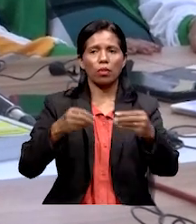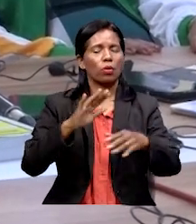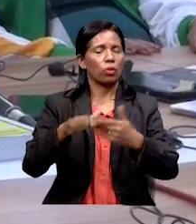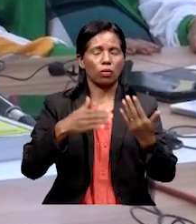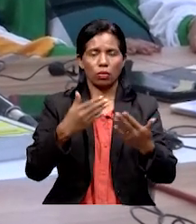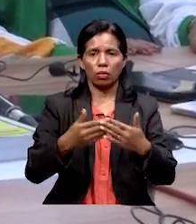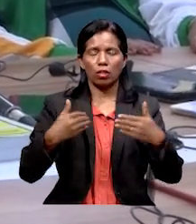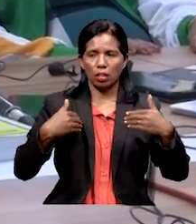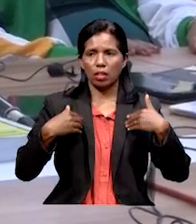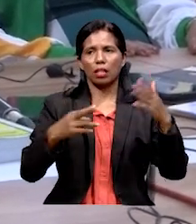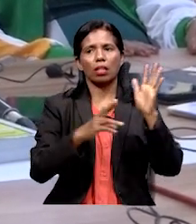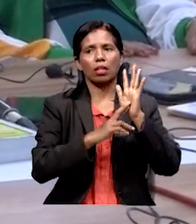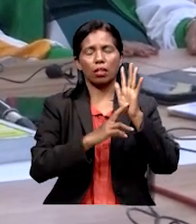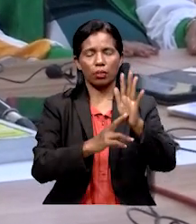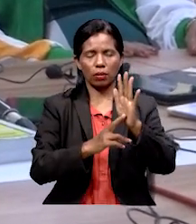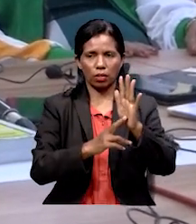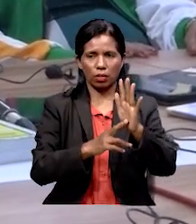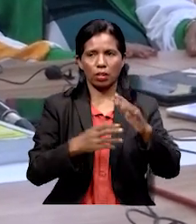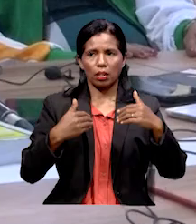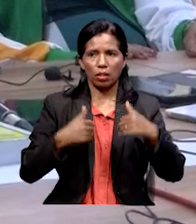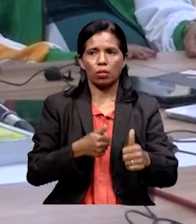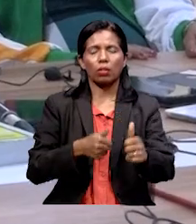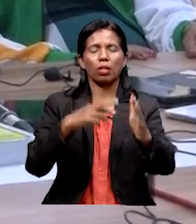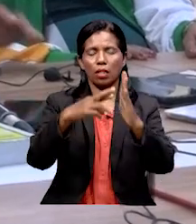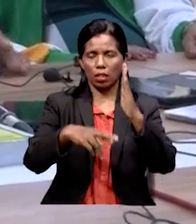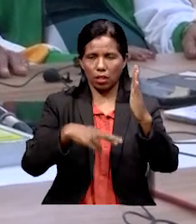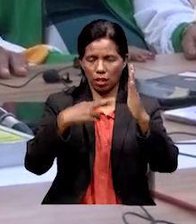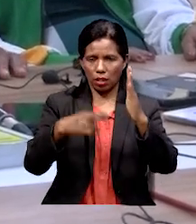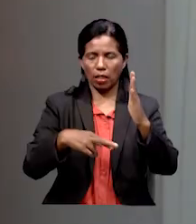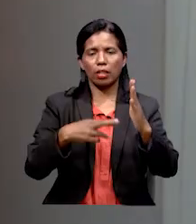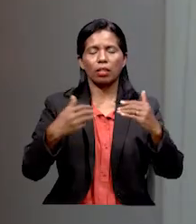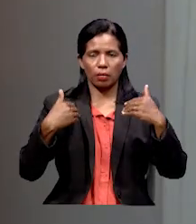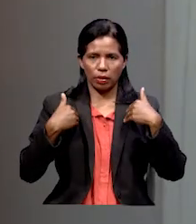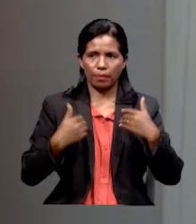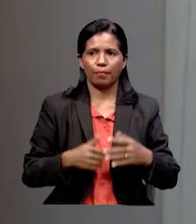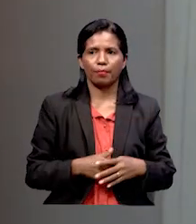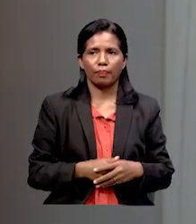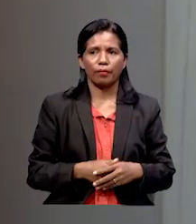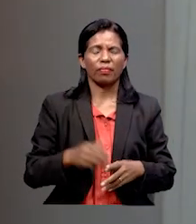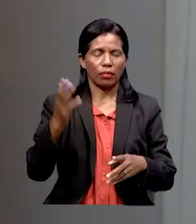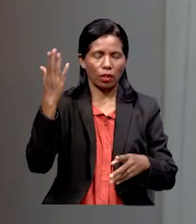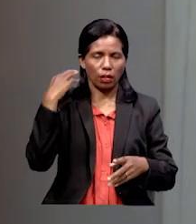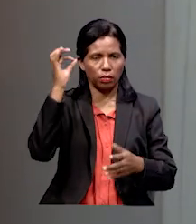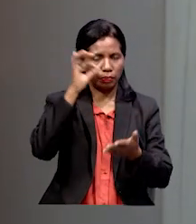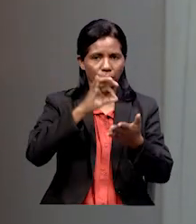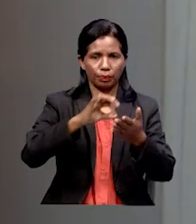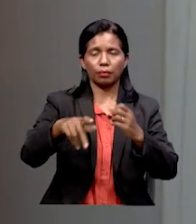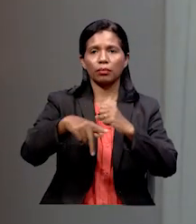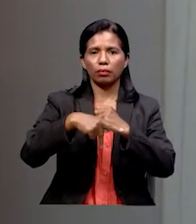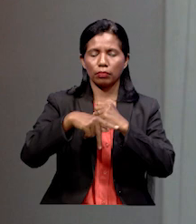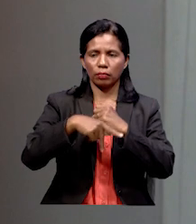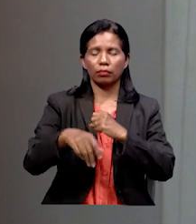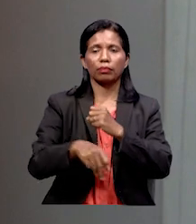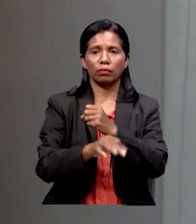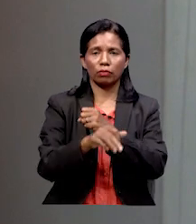iha relatorio manual nebe ke iha lautir regras procedimento manual nebe ke iha. Antes ne secretário geral partido Kuntu